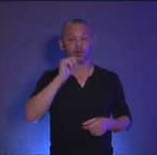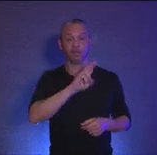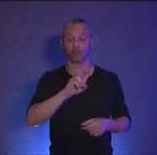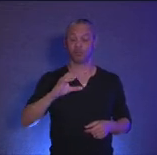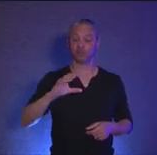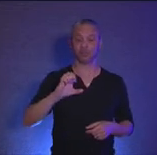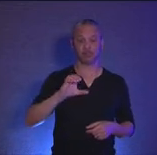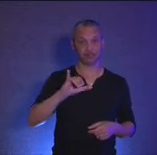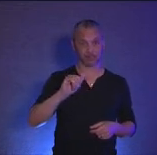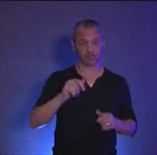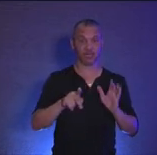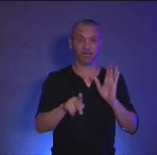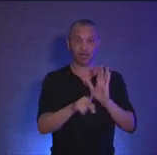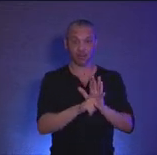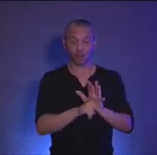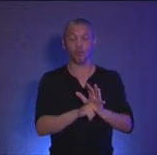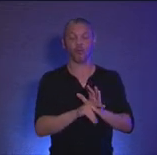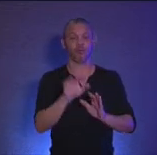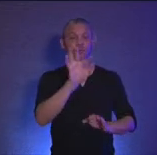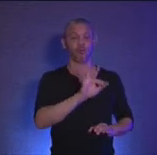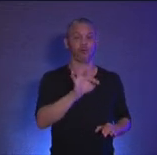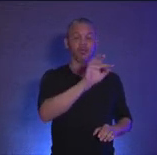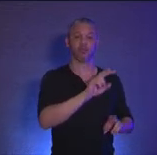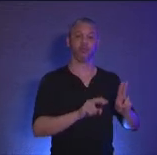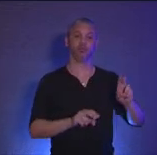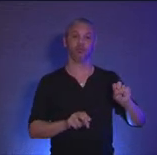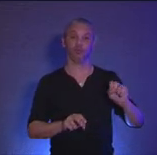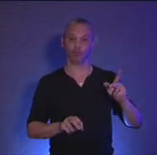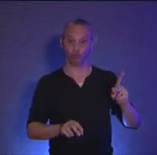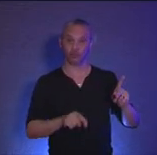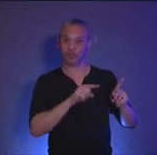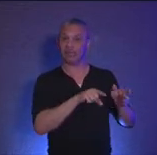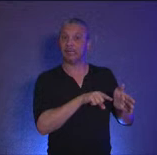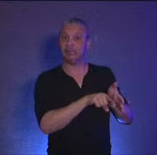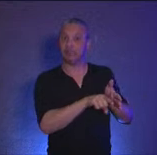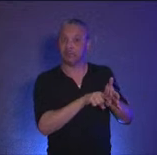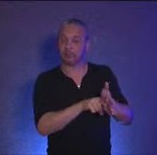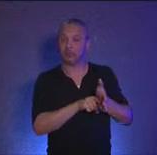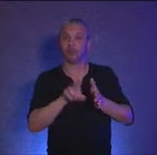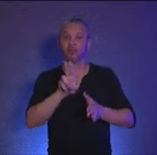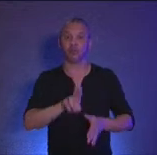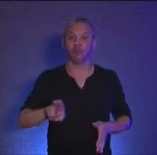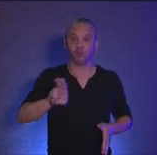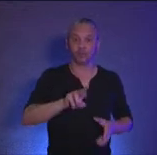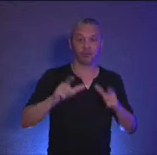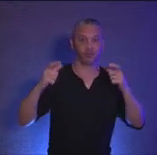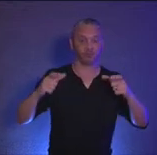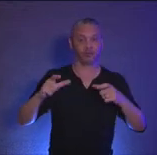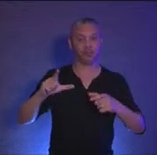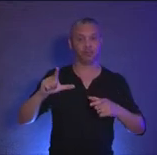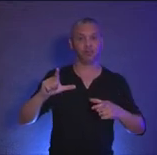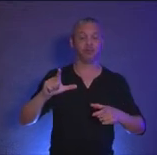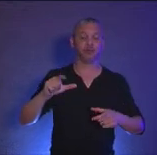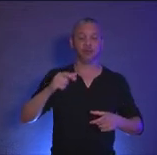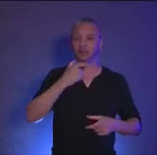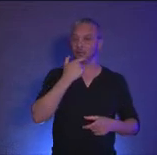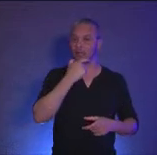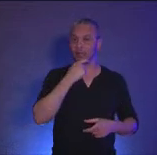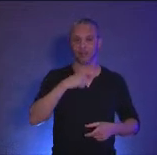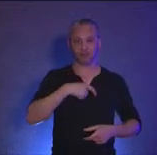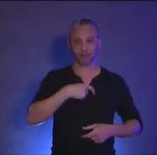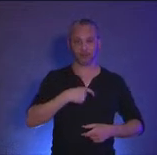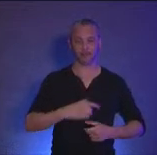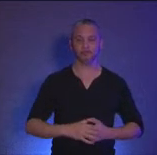Esalq, da USP, e que hoje é pesquisadora na Universidade de Lancaster, no Reino Unido.